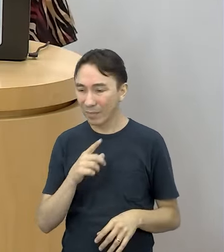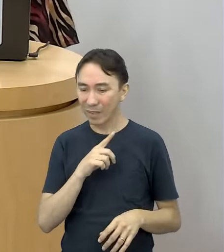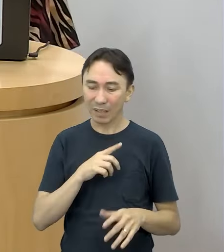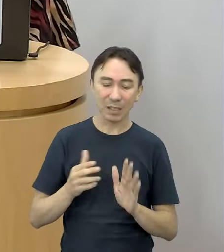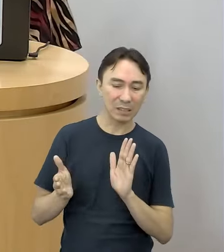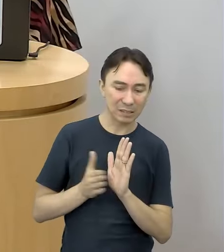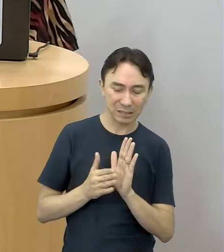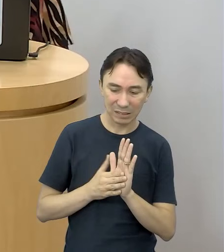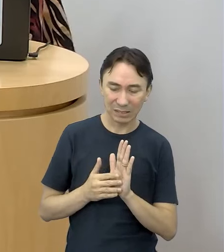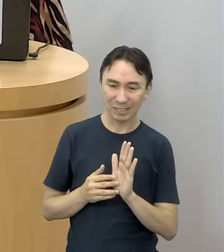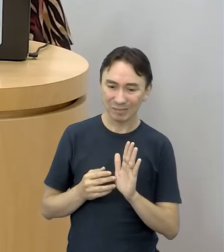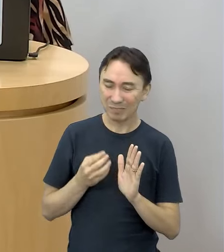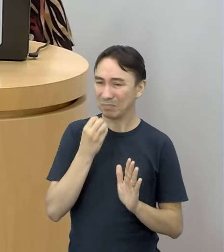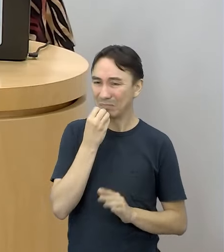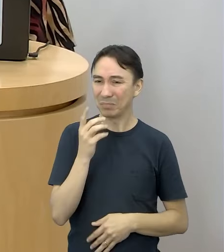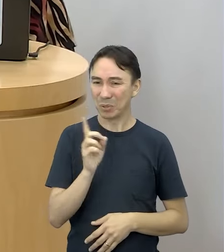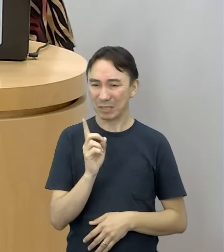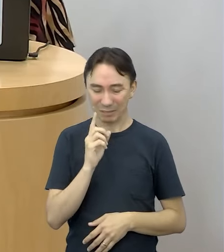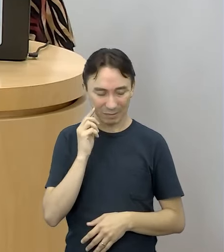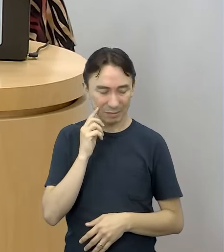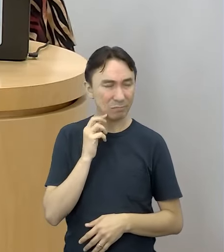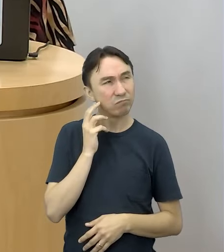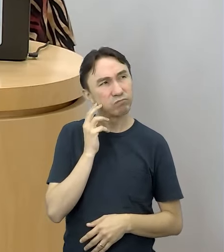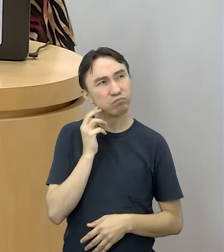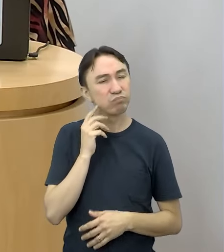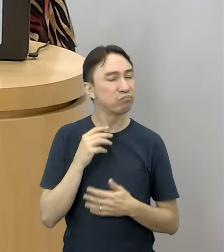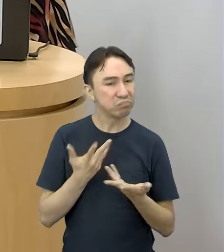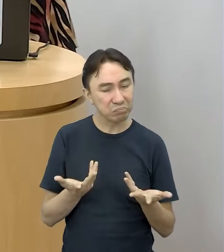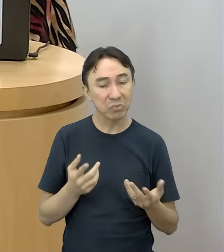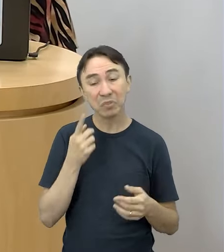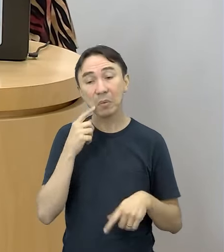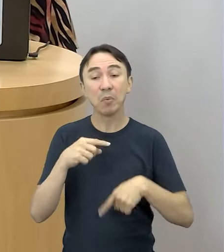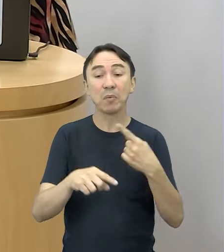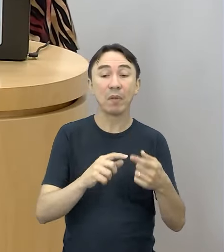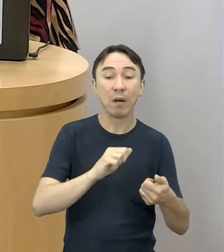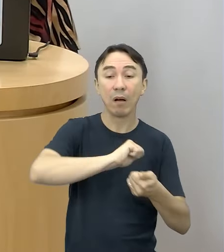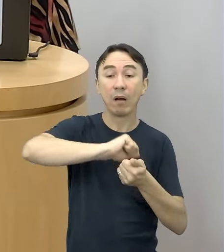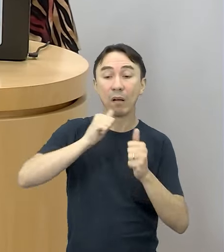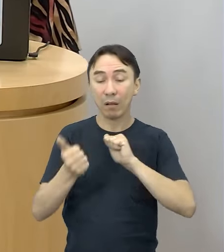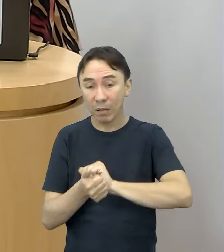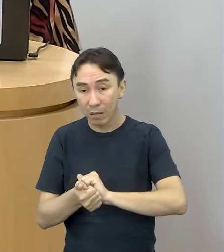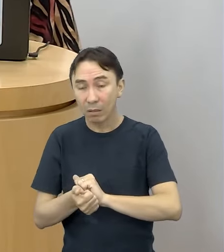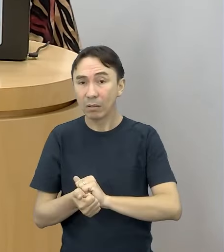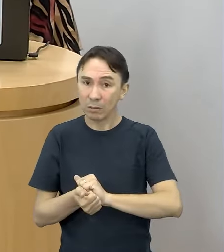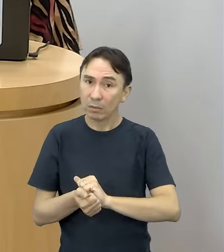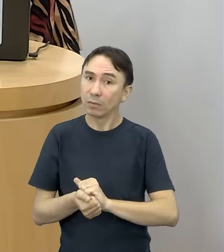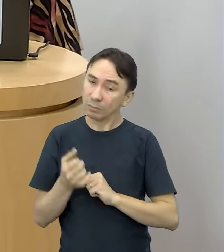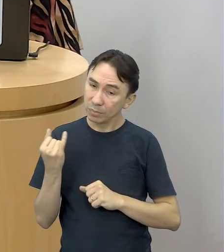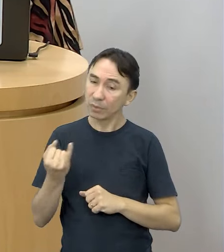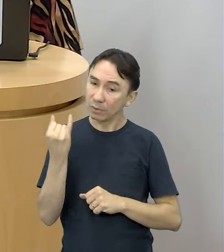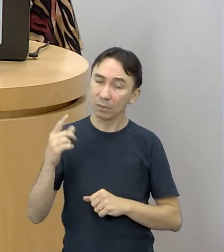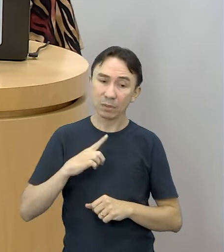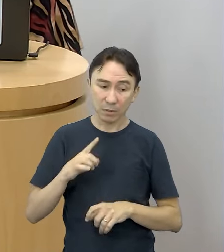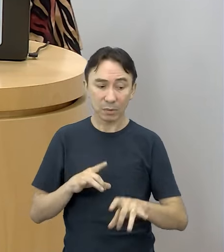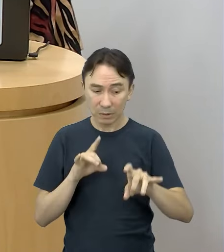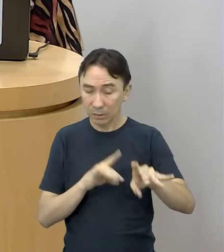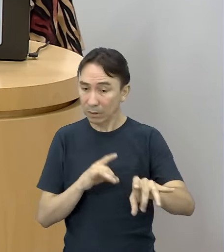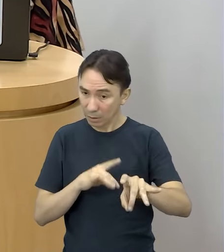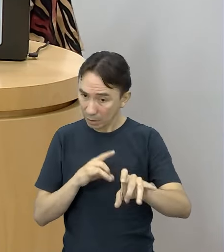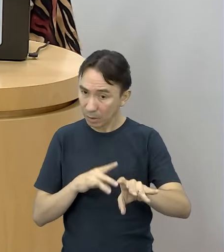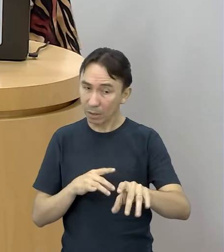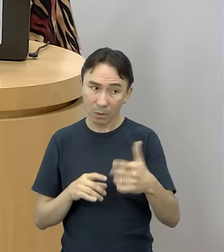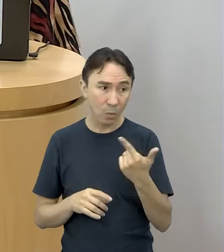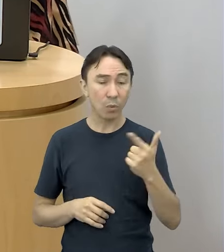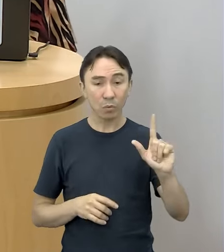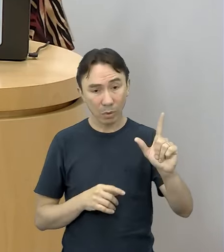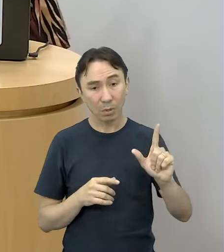sugerida não é a melhor, mas é importante também que, caso haja adaptação, também seja, né, que a gente continue nesse caminho aí da metodologia ativa, sendo que também